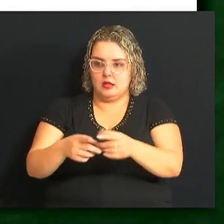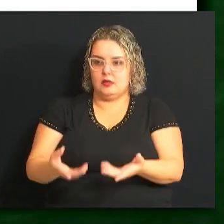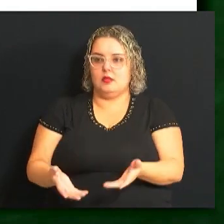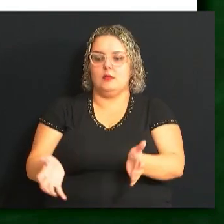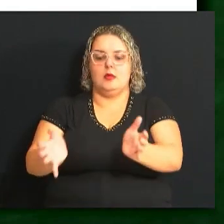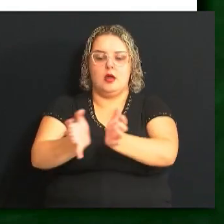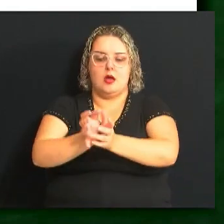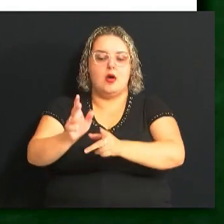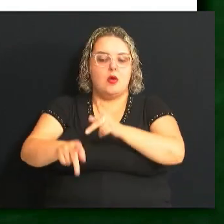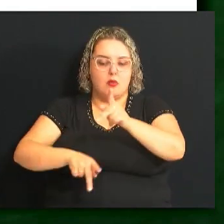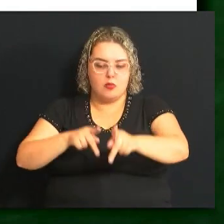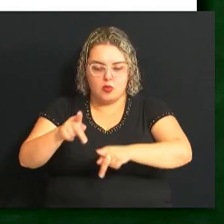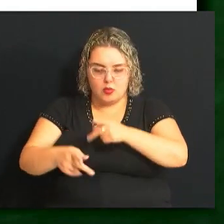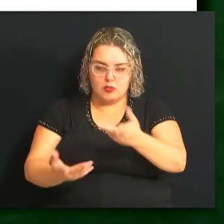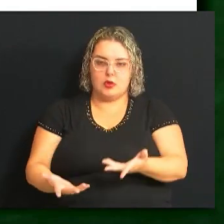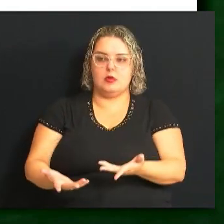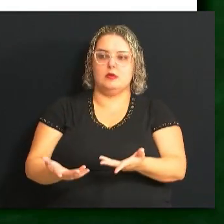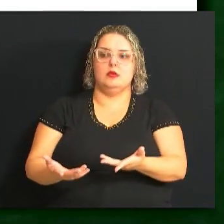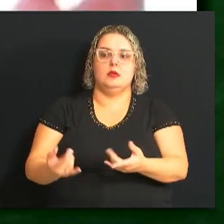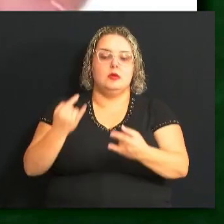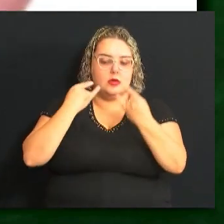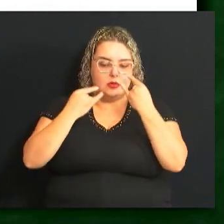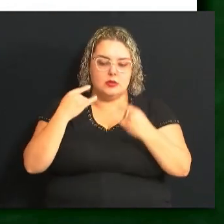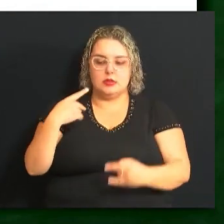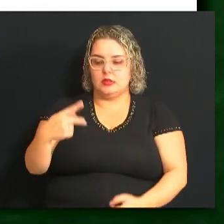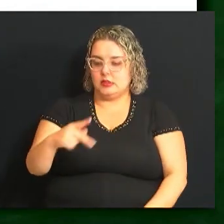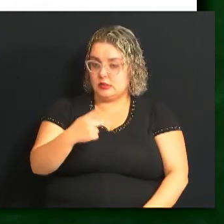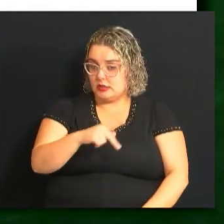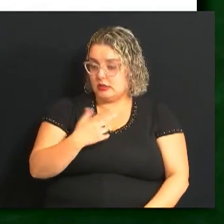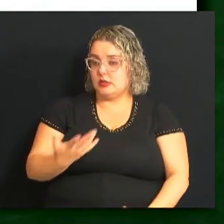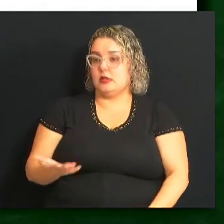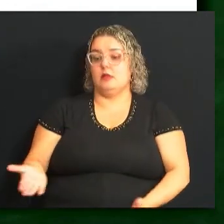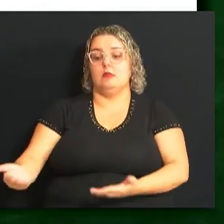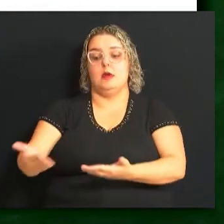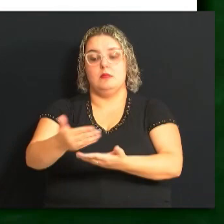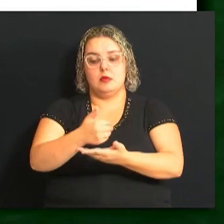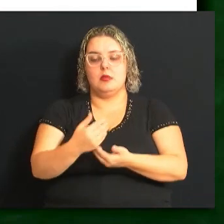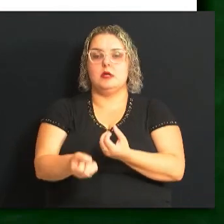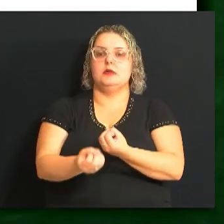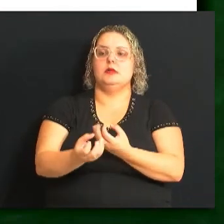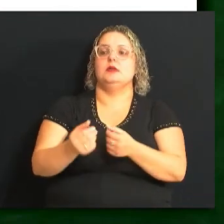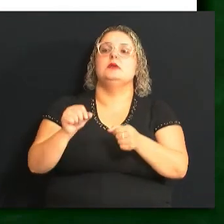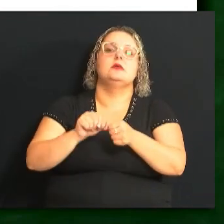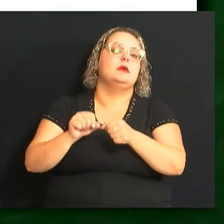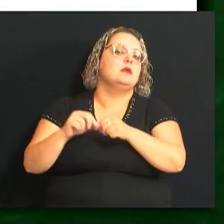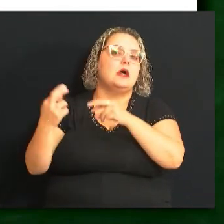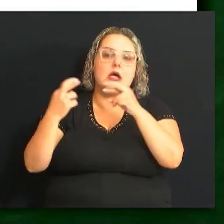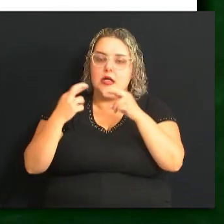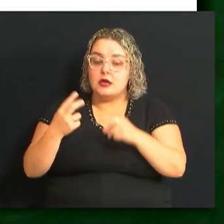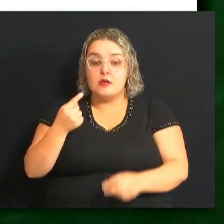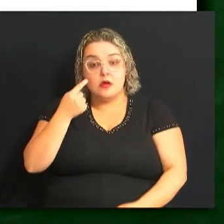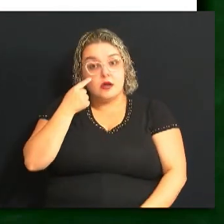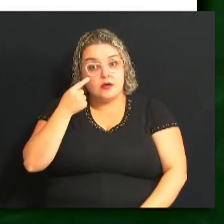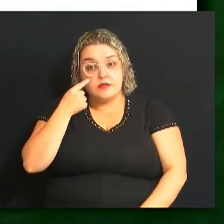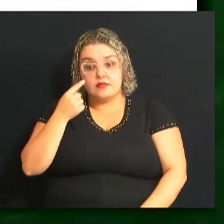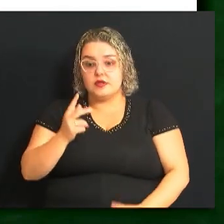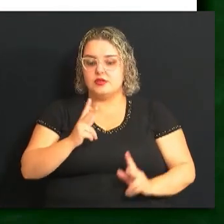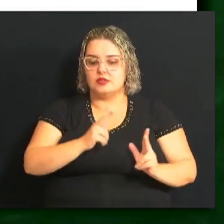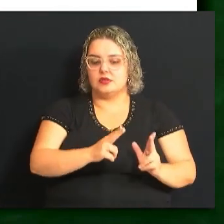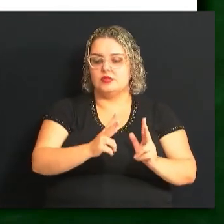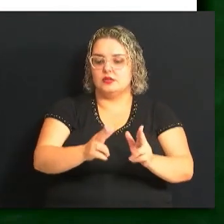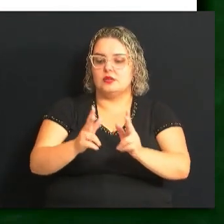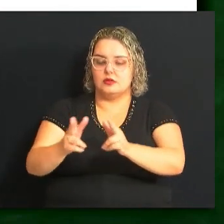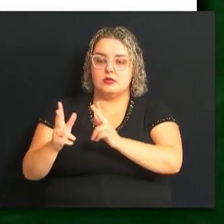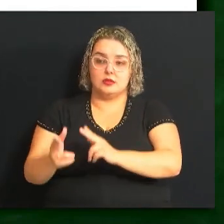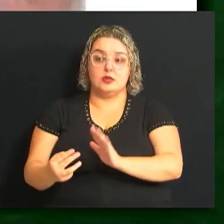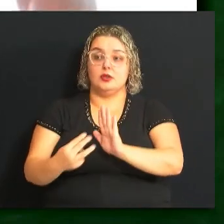público que seja do interesse deles, coletam esses dados e fazem análise. Veja, é a mesma etapa da